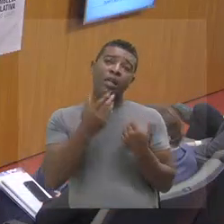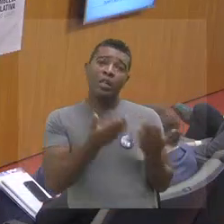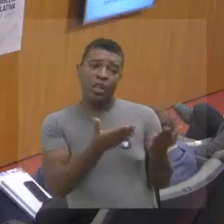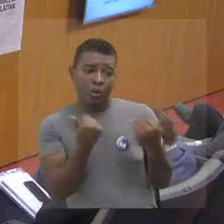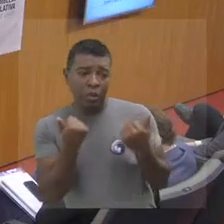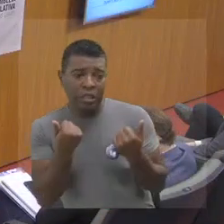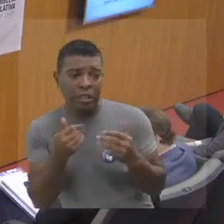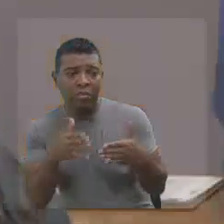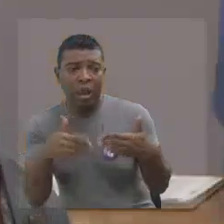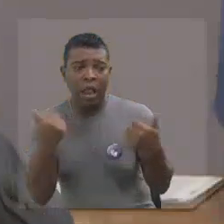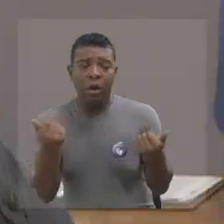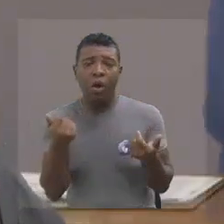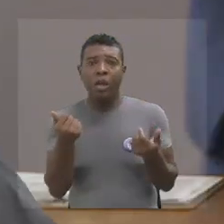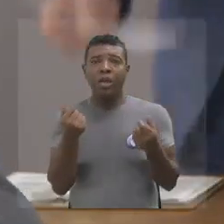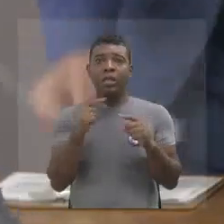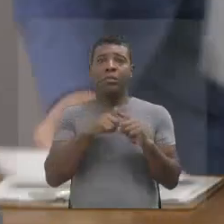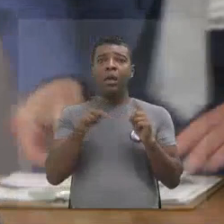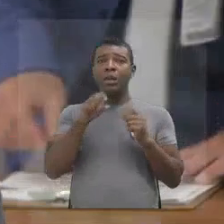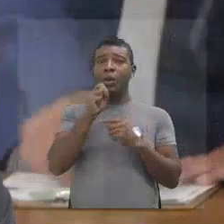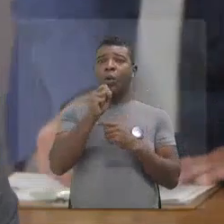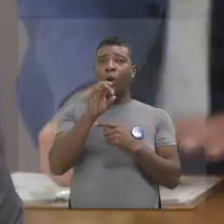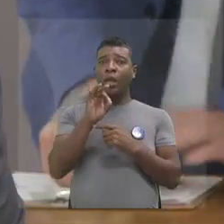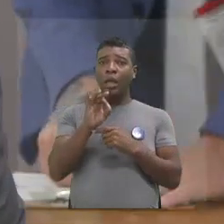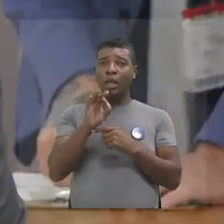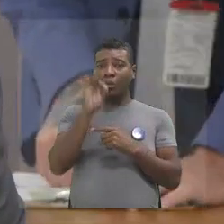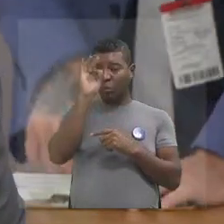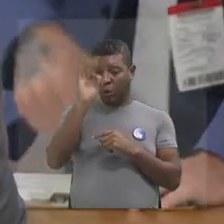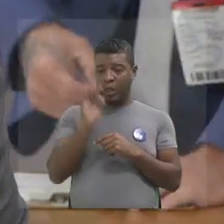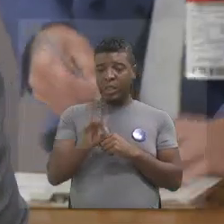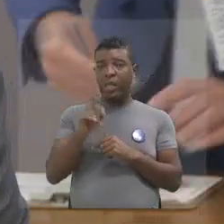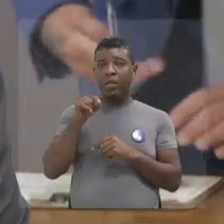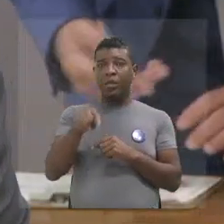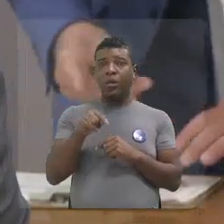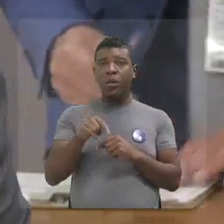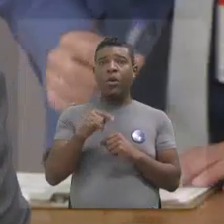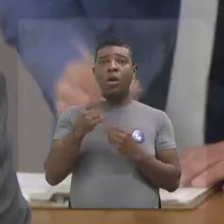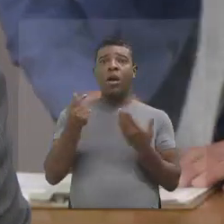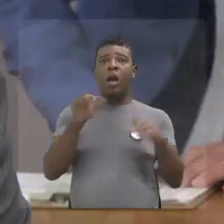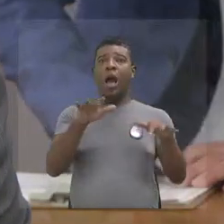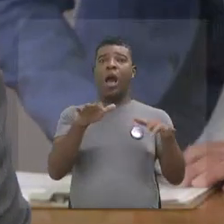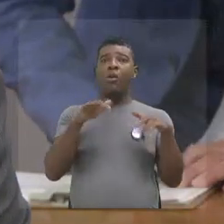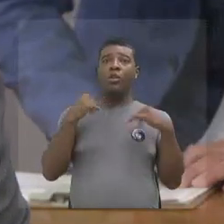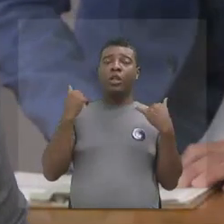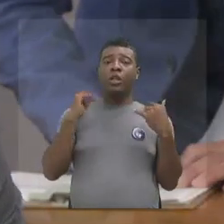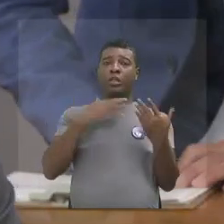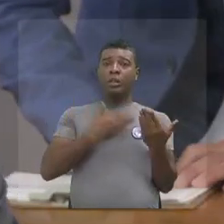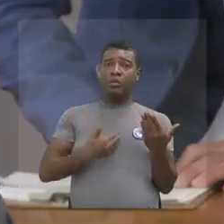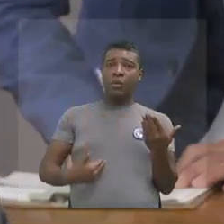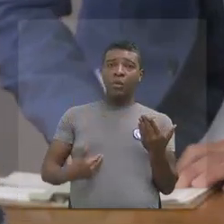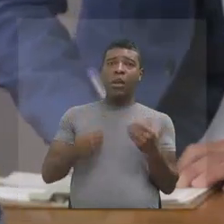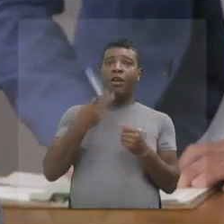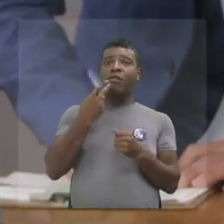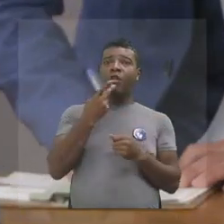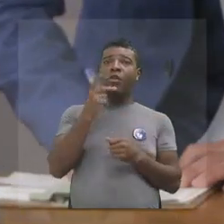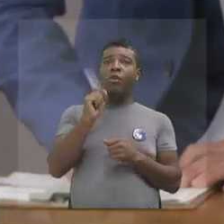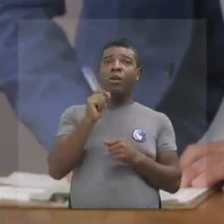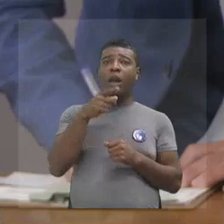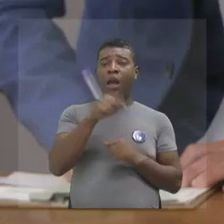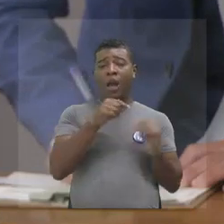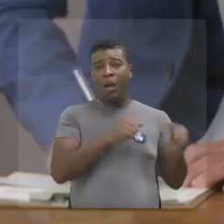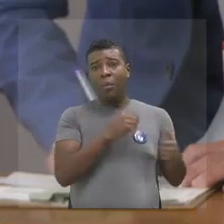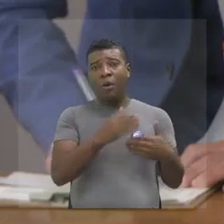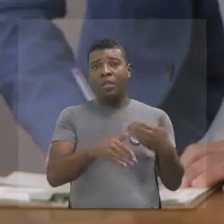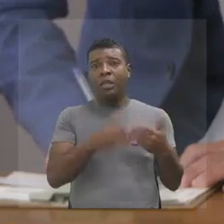só 80% dessa audiência pública ela foi tratada sobre o quê sobre o processo de licenciamento